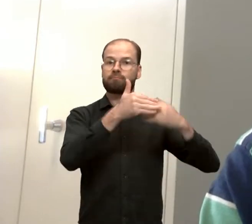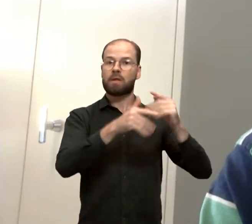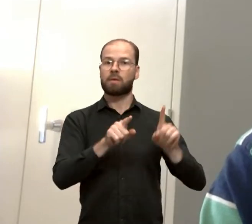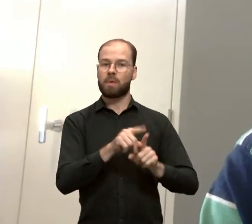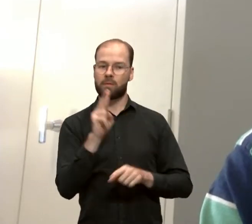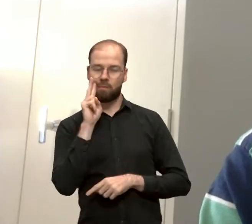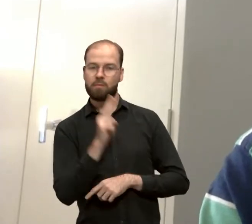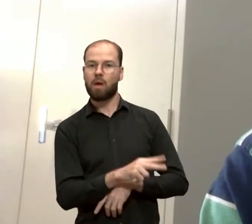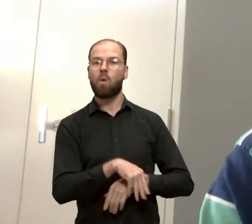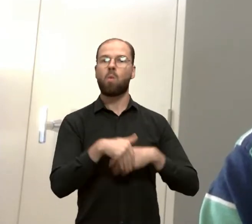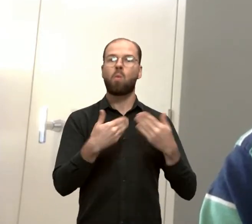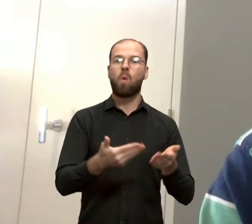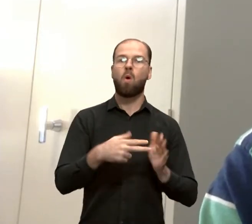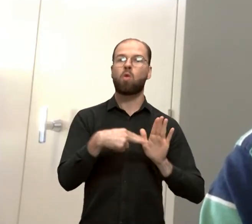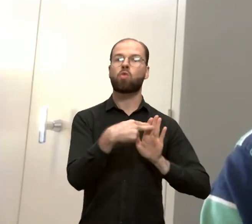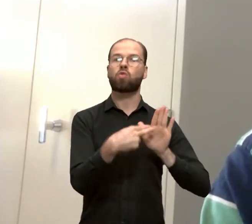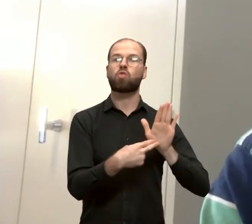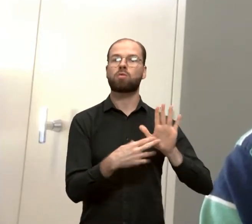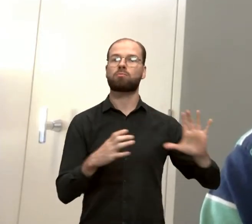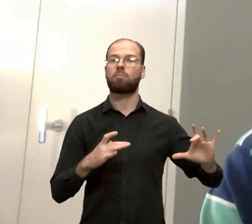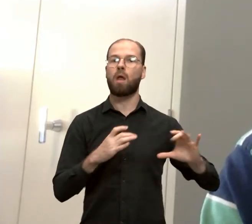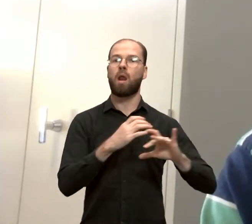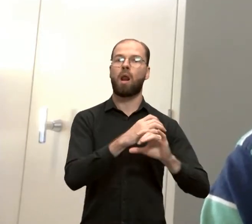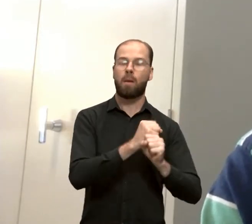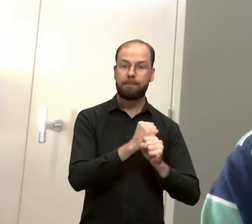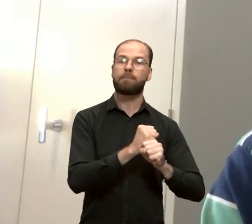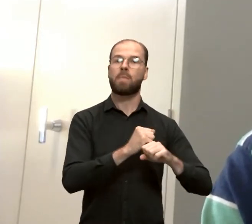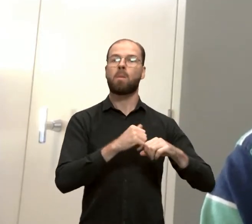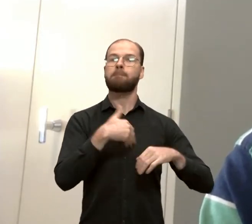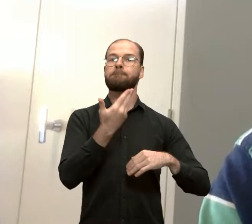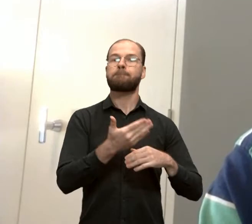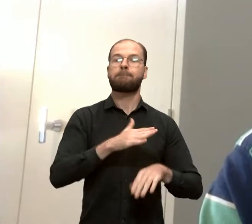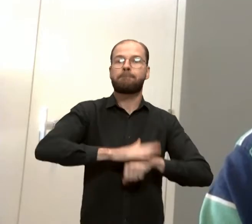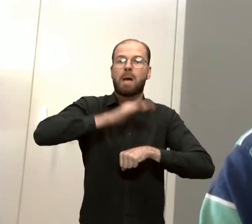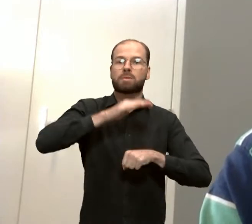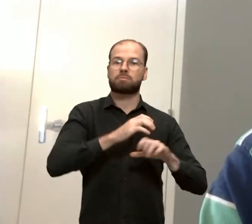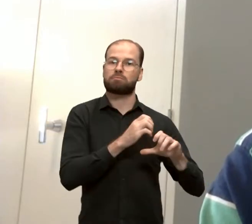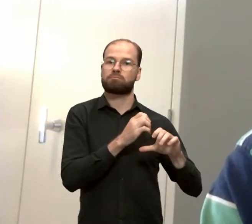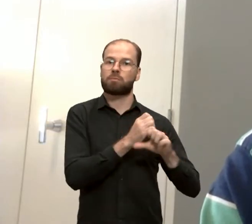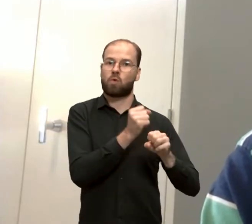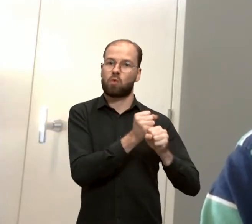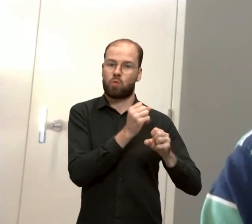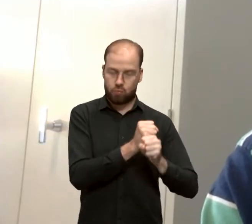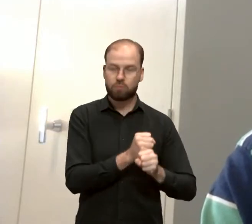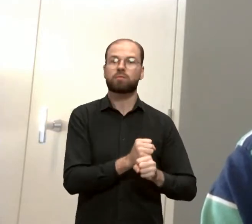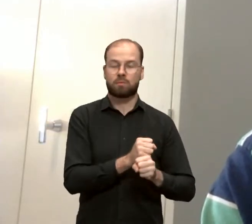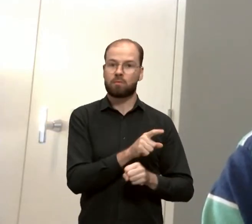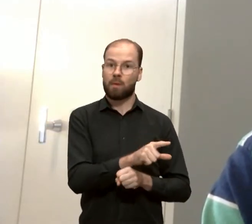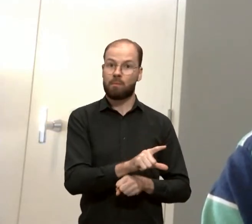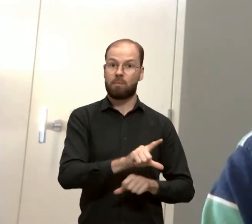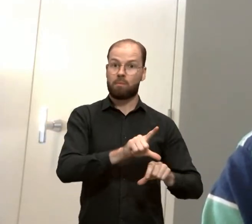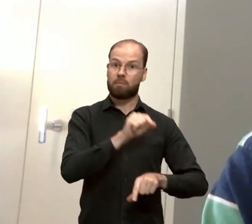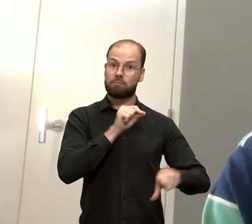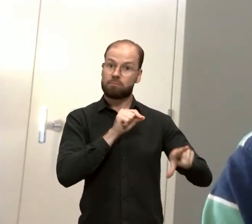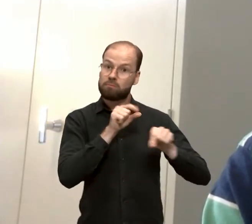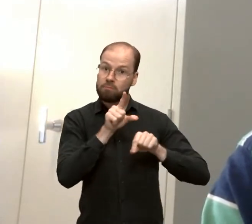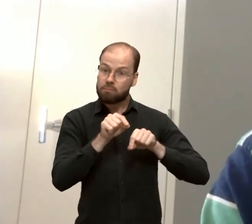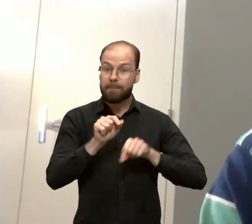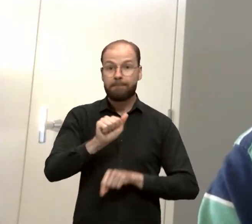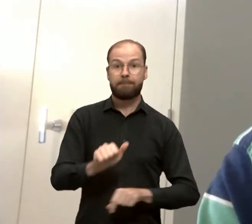dos estudantes, os de maior média global fazem mais pontos e normalmente obtêm uma melhor